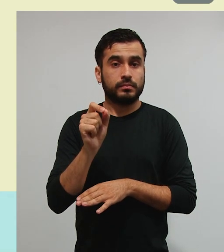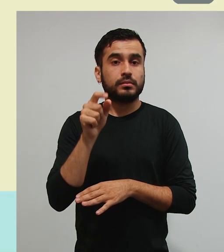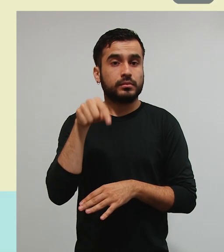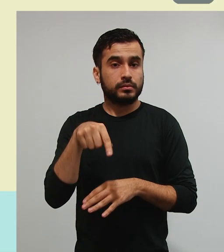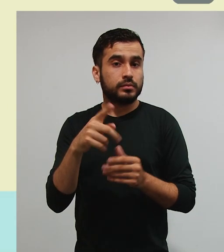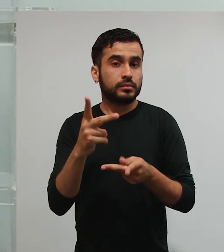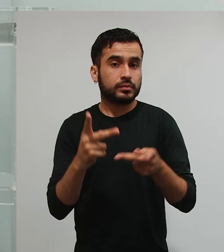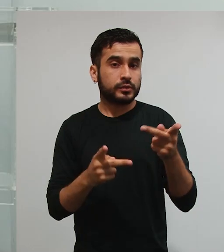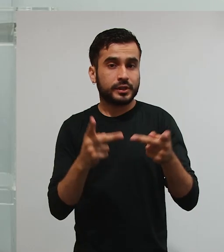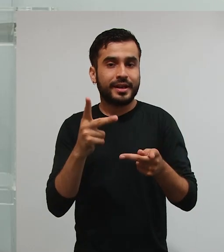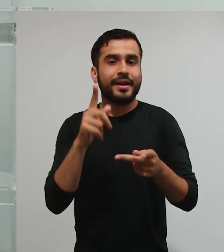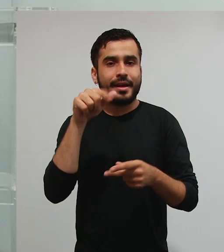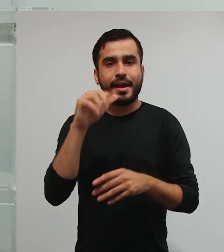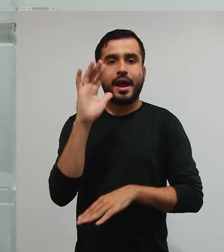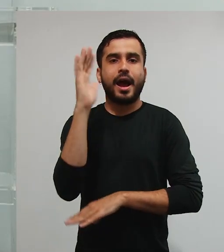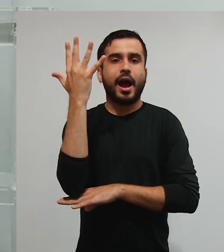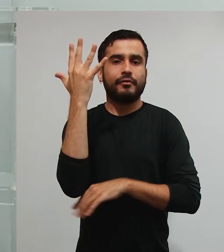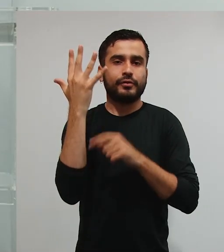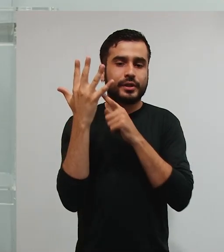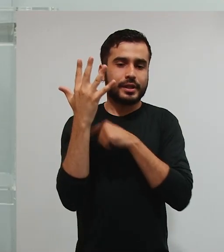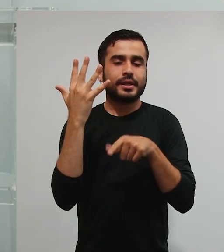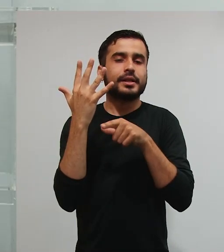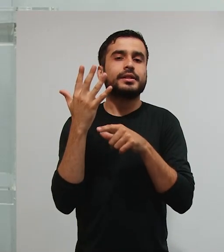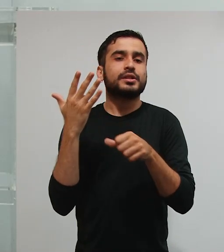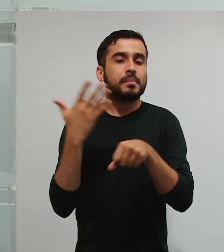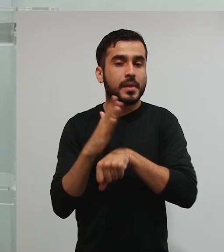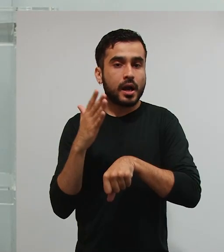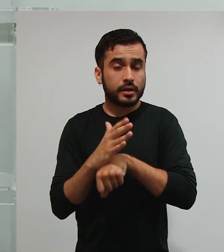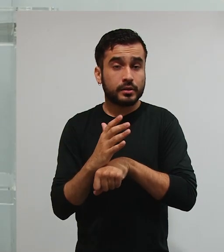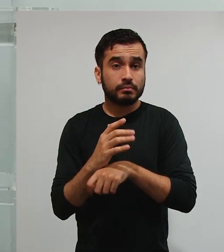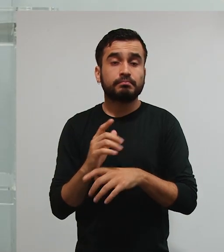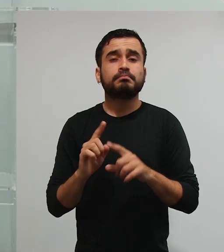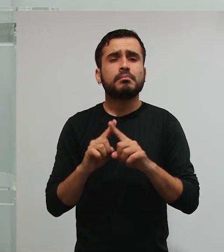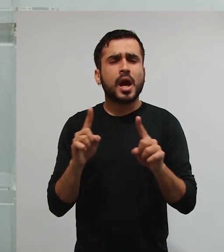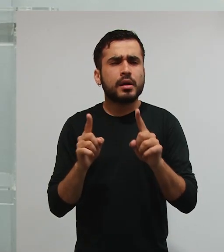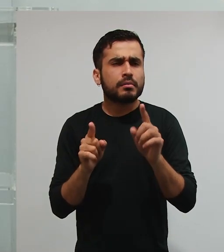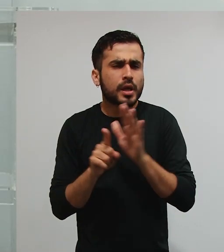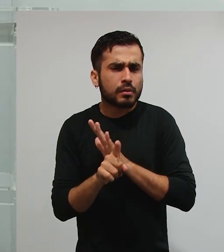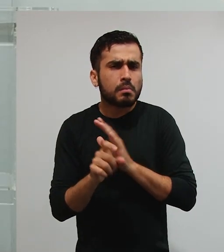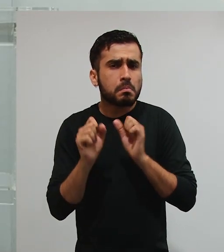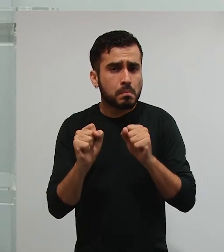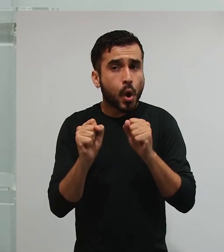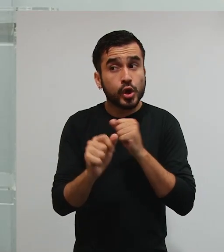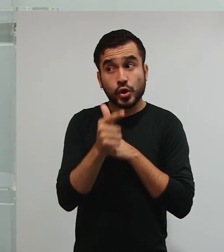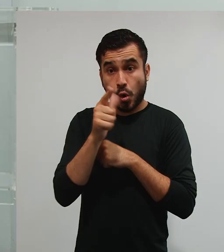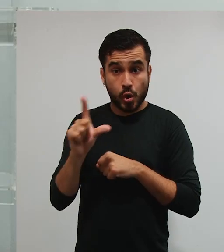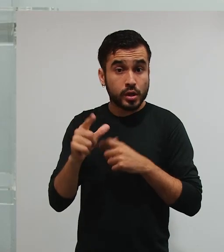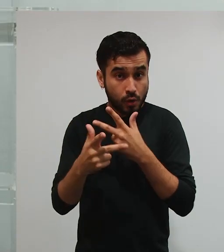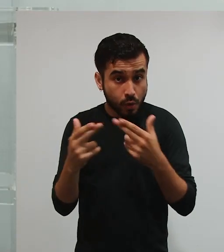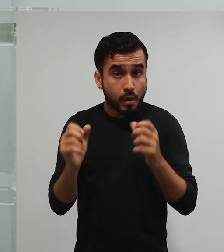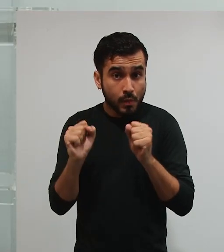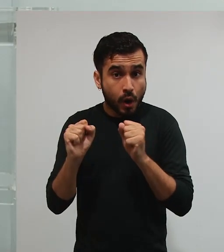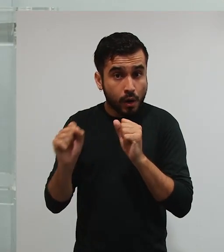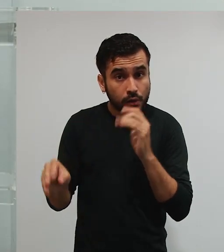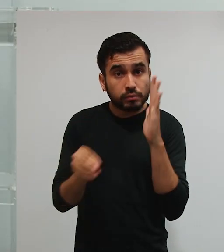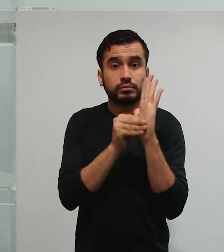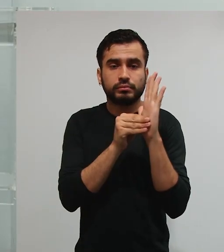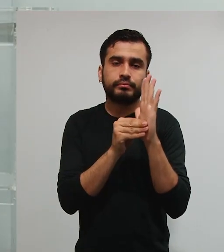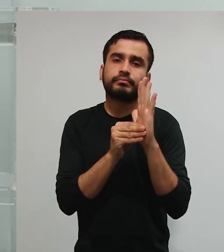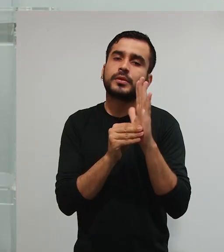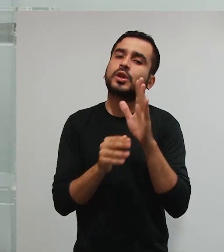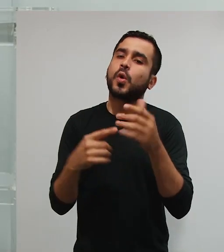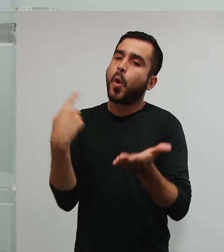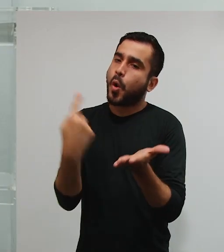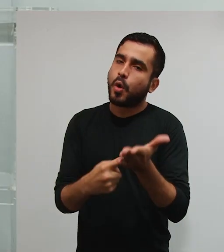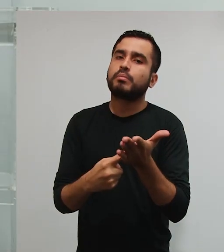nosso projeto é a árvore de práticas. Posso fazer outra coisa? Bom, aí converse com o orientador e veja se é possível